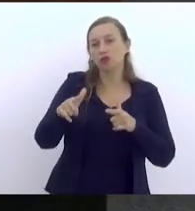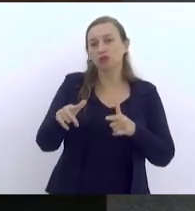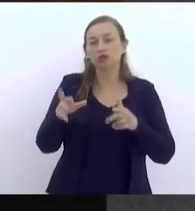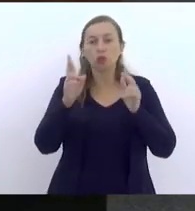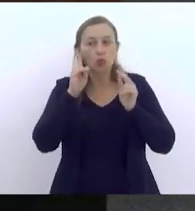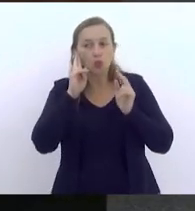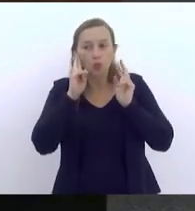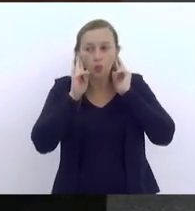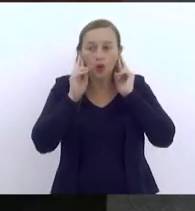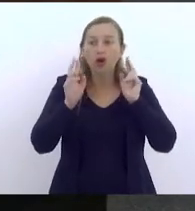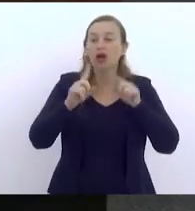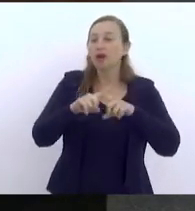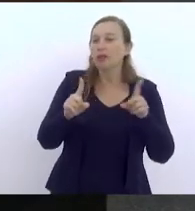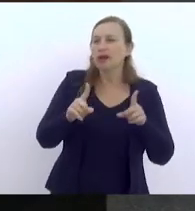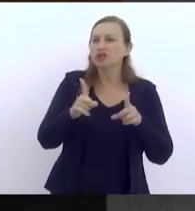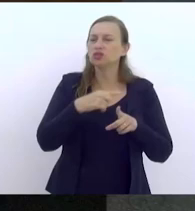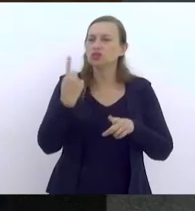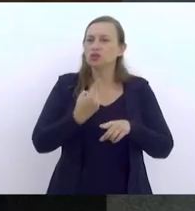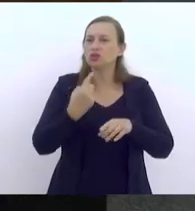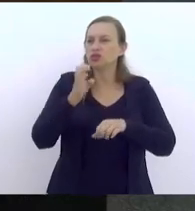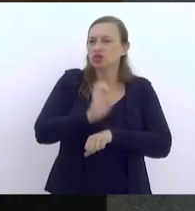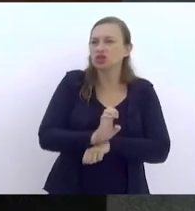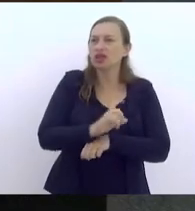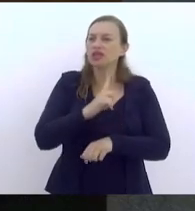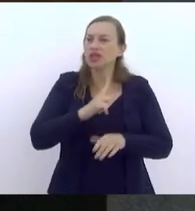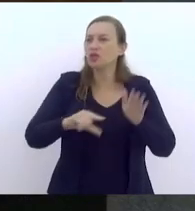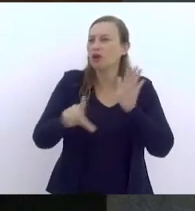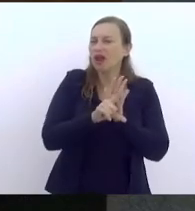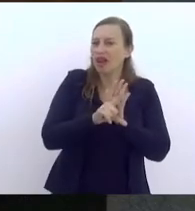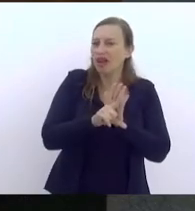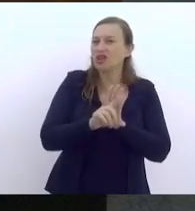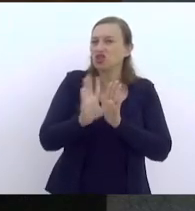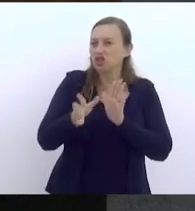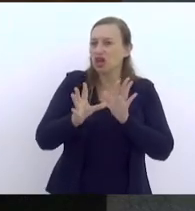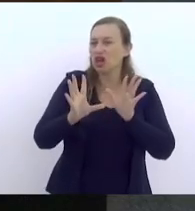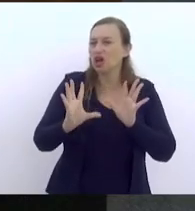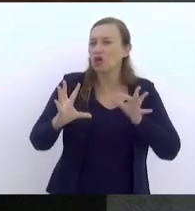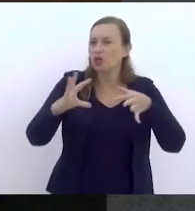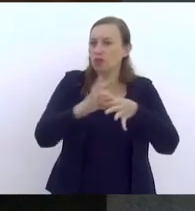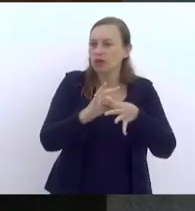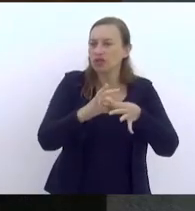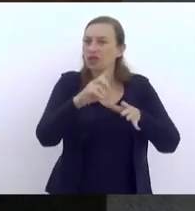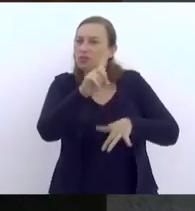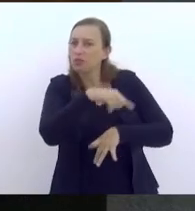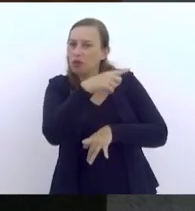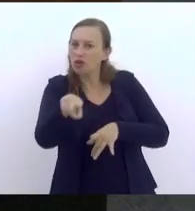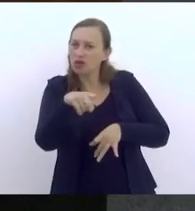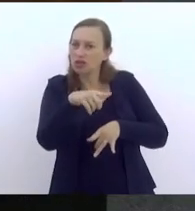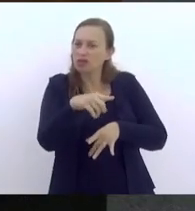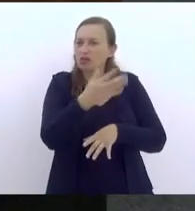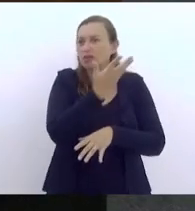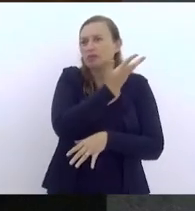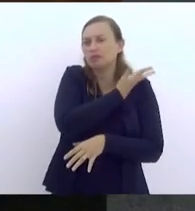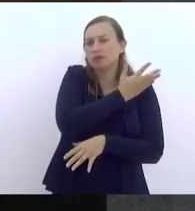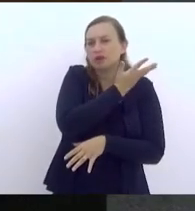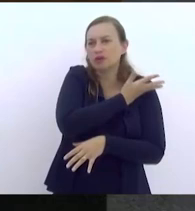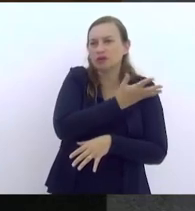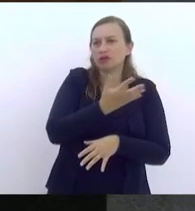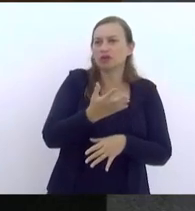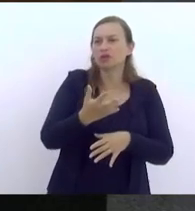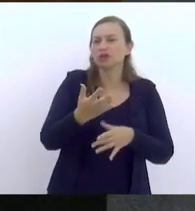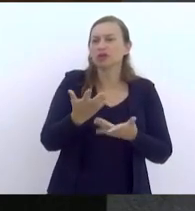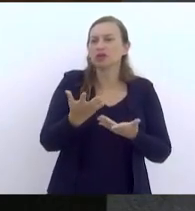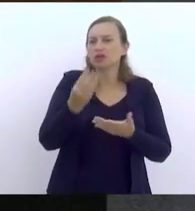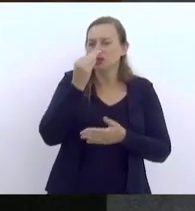auditivos. Mas no nosso estado existe uma lei bastante completa que proíbe tal forma de discriminação, que é a lei número